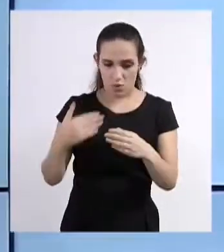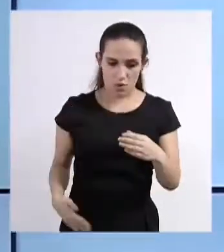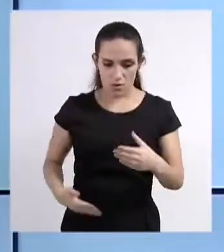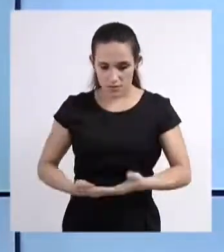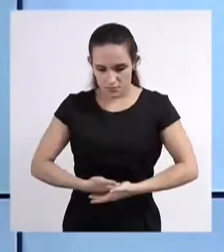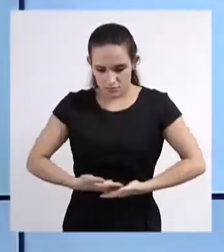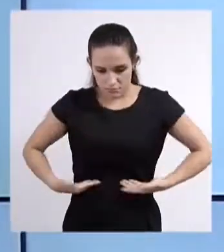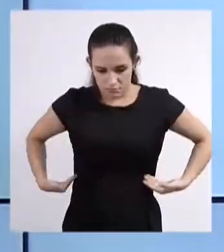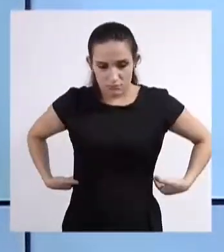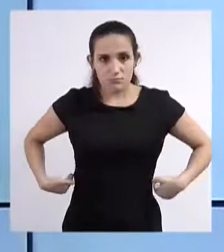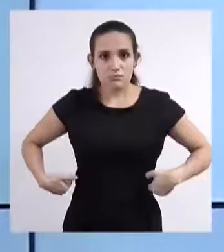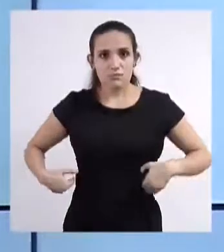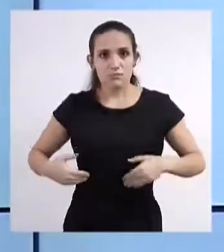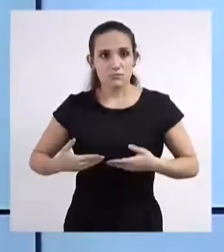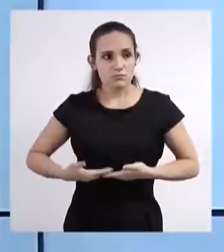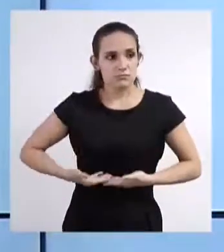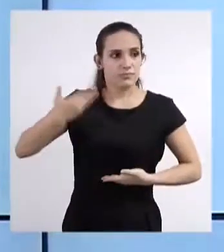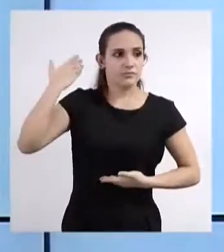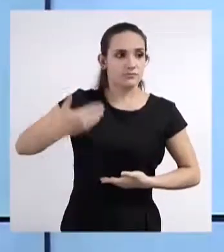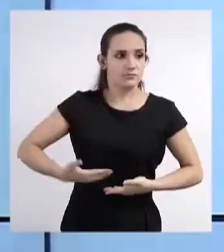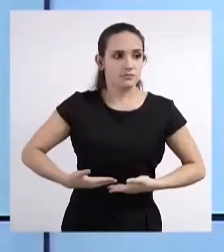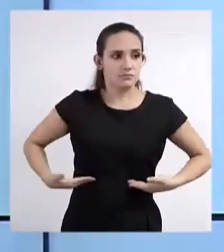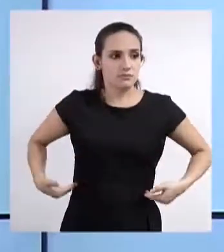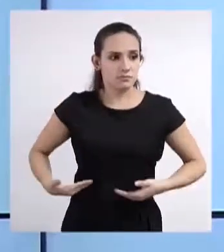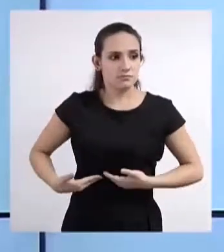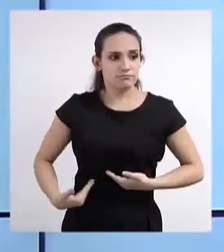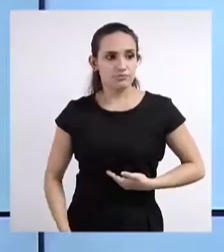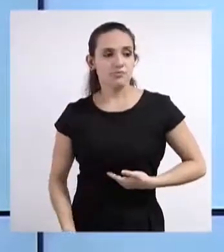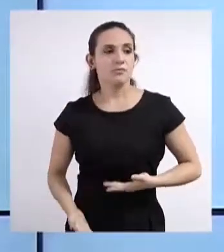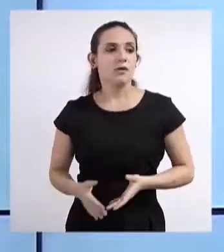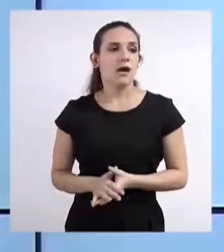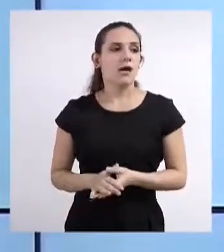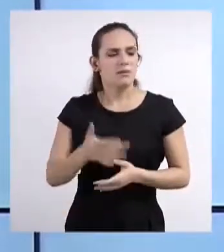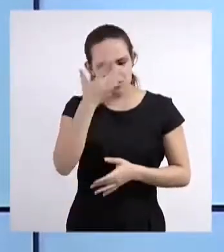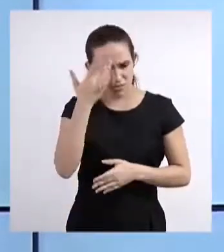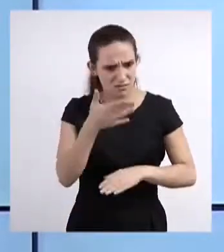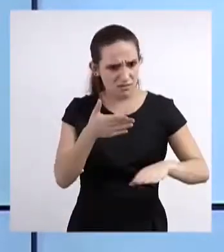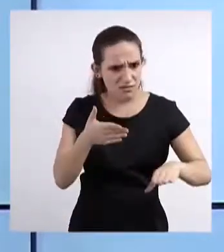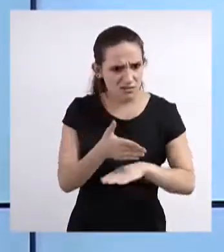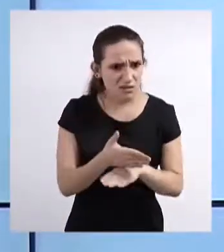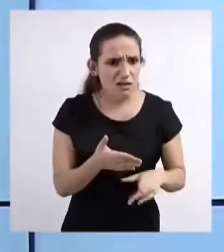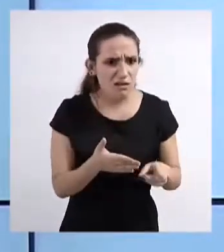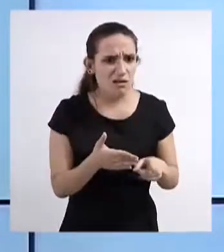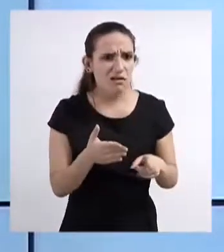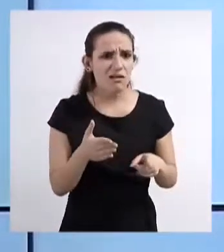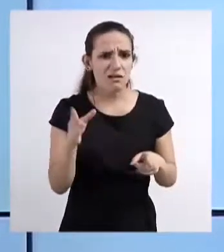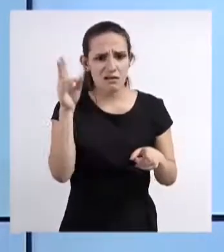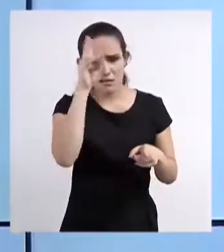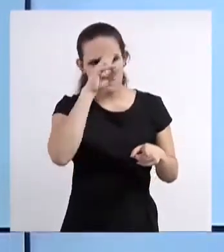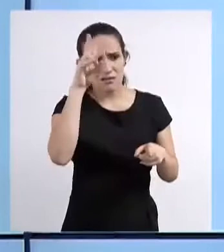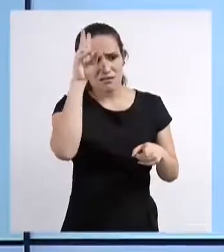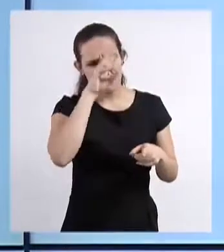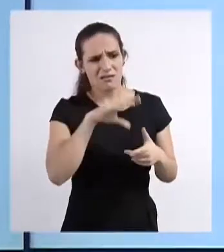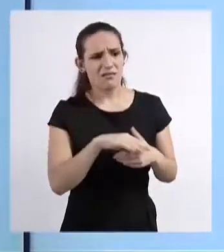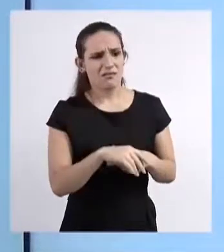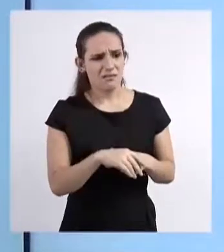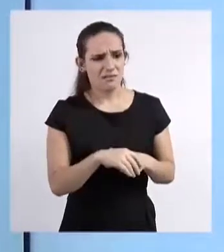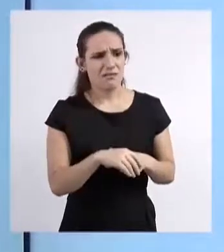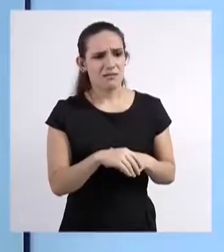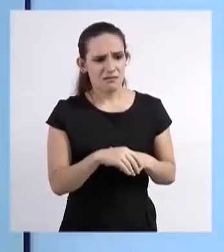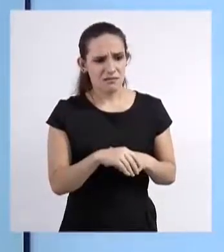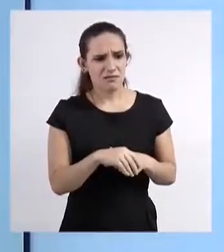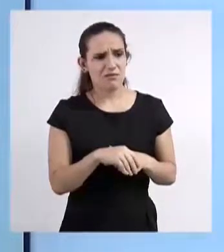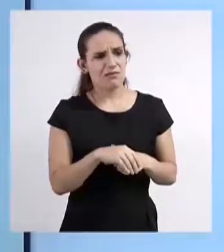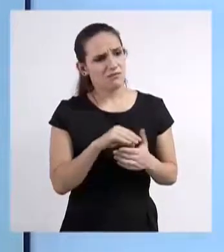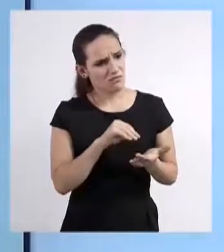a carcaça, a prova do crime, para que o fazendeiro, para que o produtor lembre que realmente falta